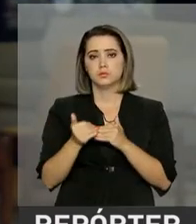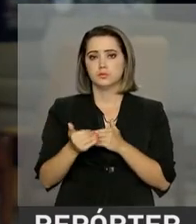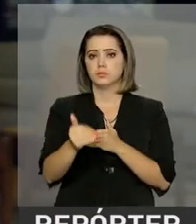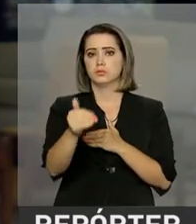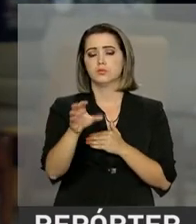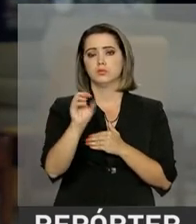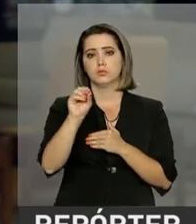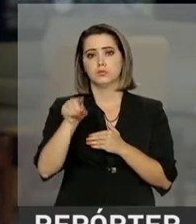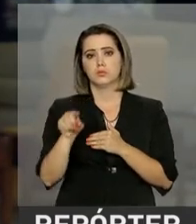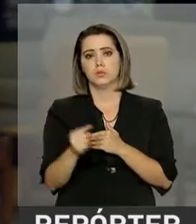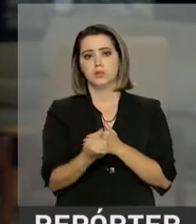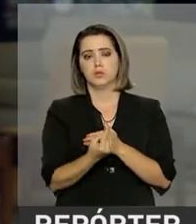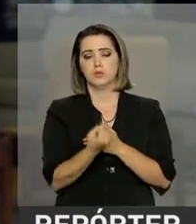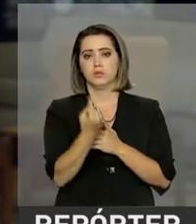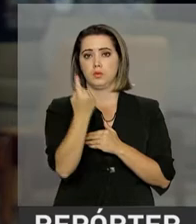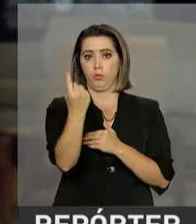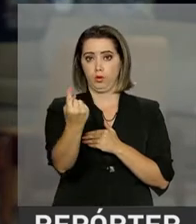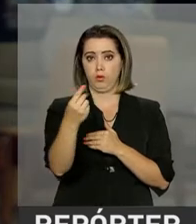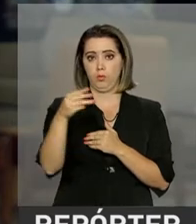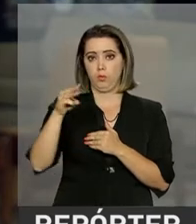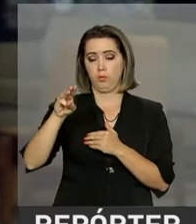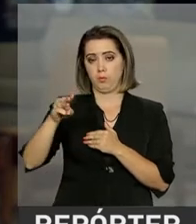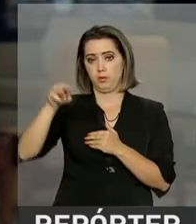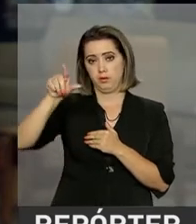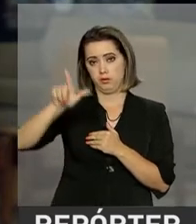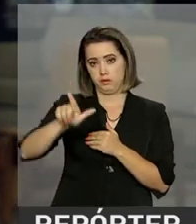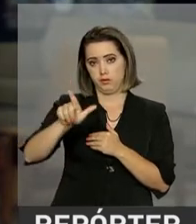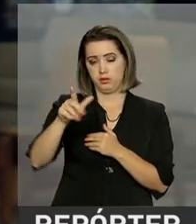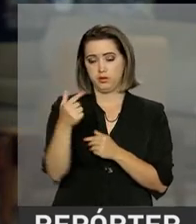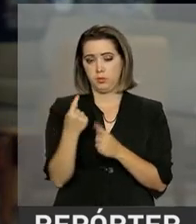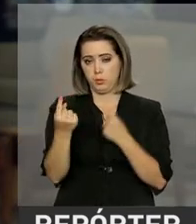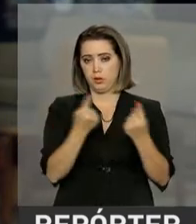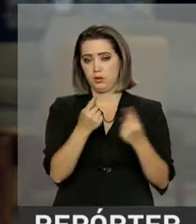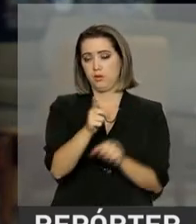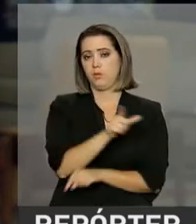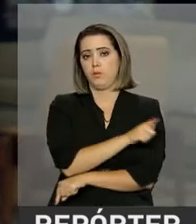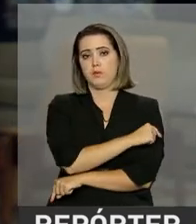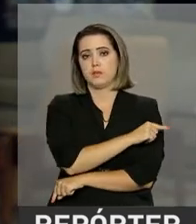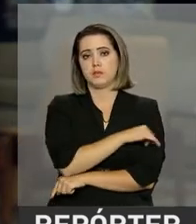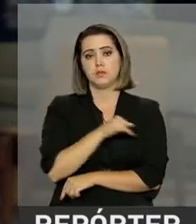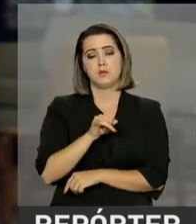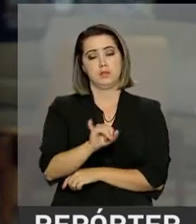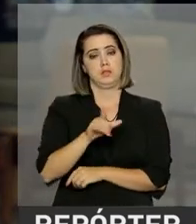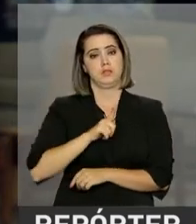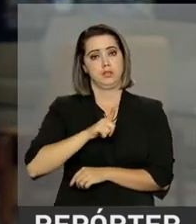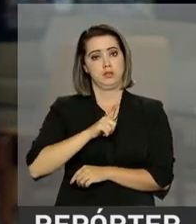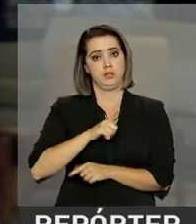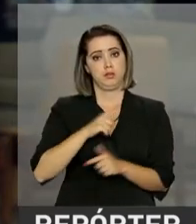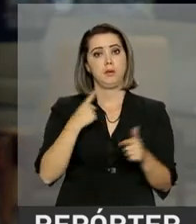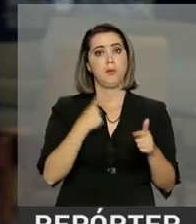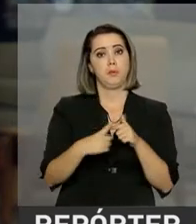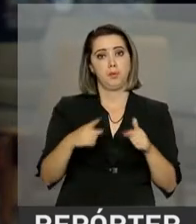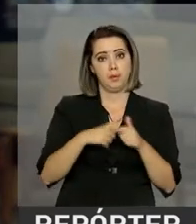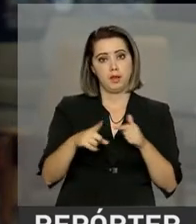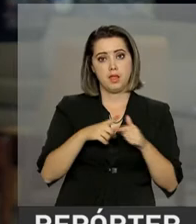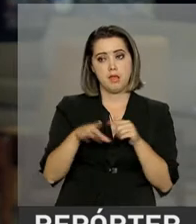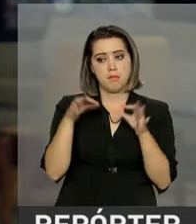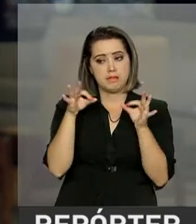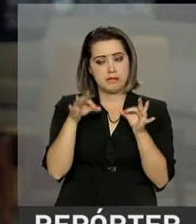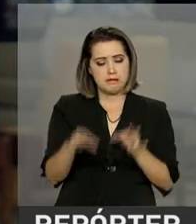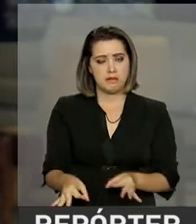0,1 mililitro por vacina mas isso só vai ocorrer se houver um risco comprovado de infestação da doença